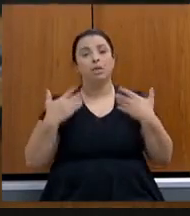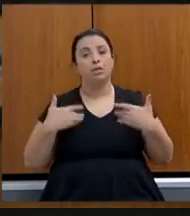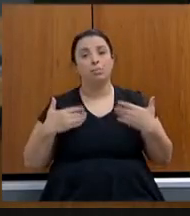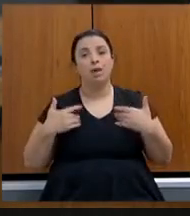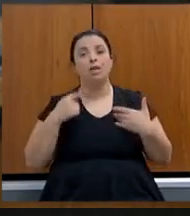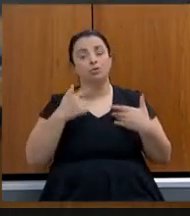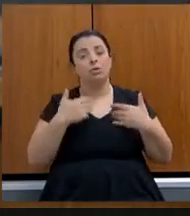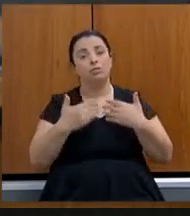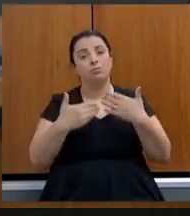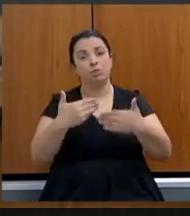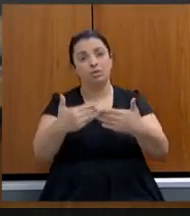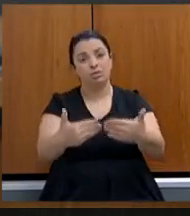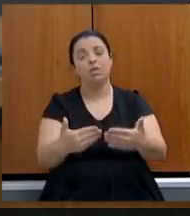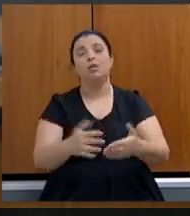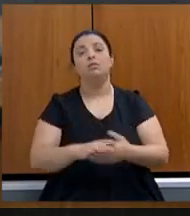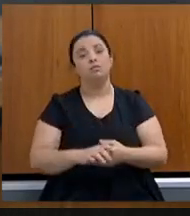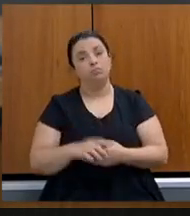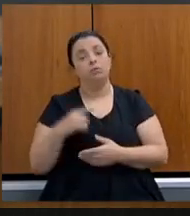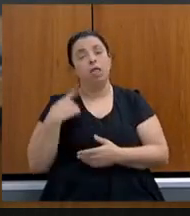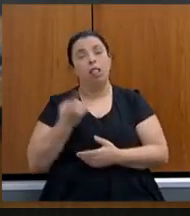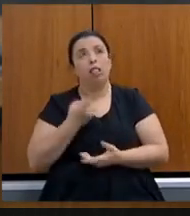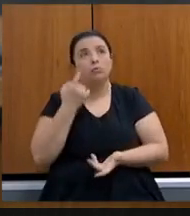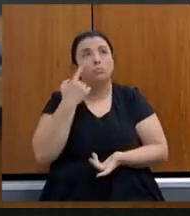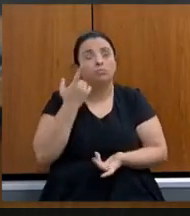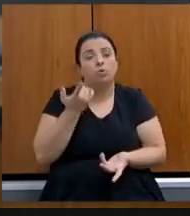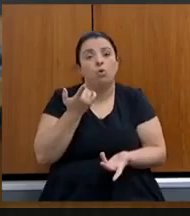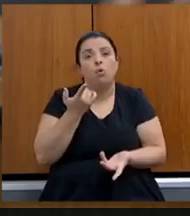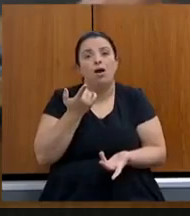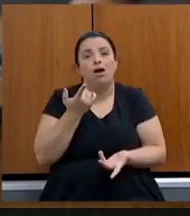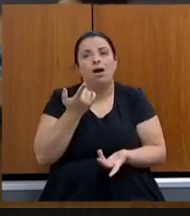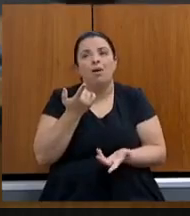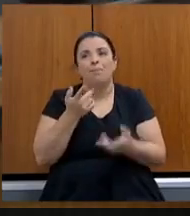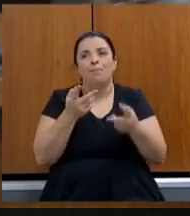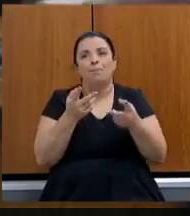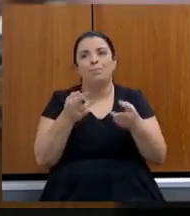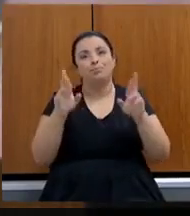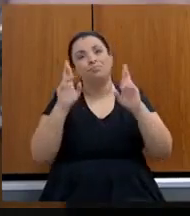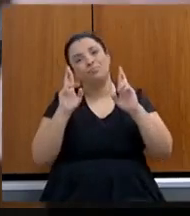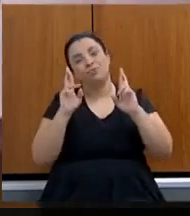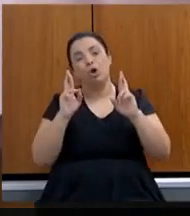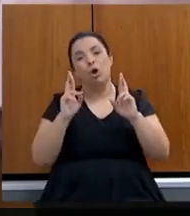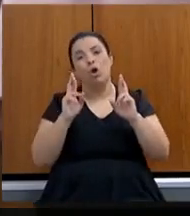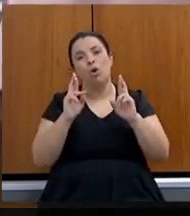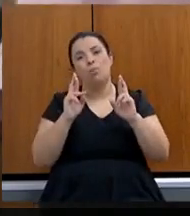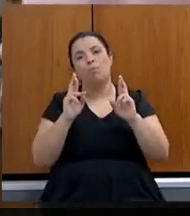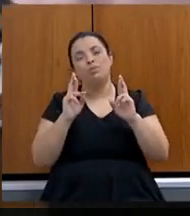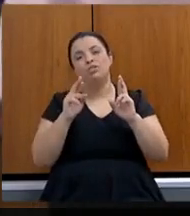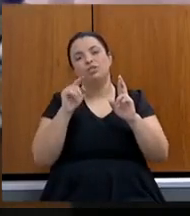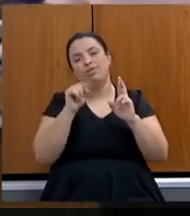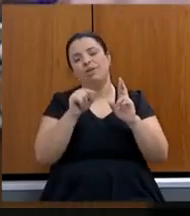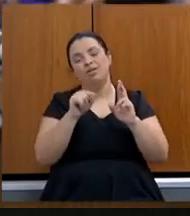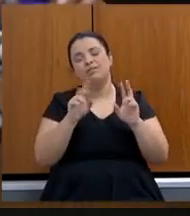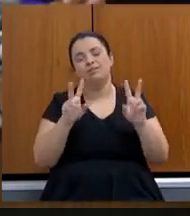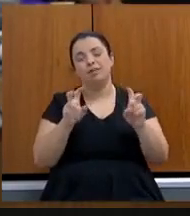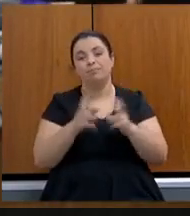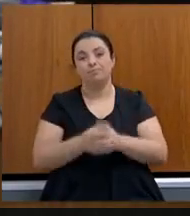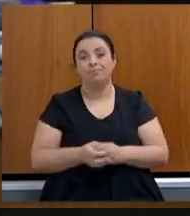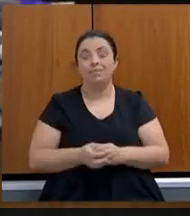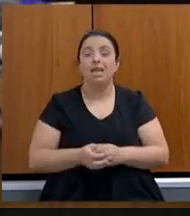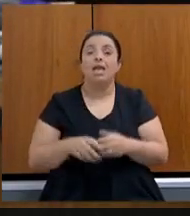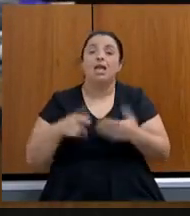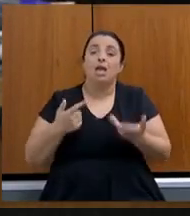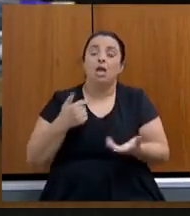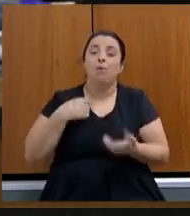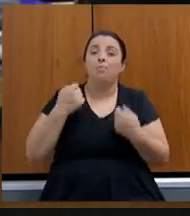com esse processo e temos uma visão bastante otimista em relação a essa questão eu vou precisar haverá deputada mesmo